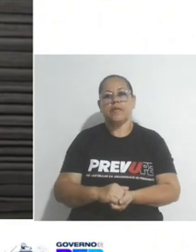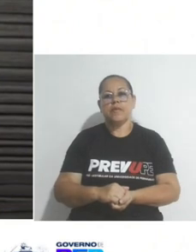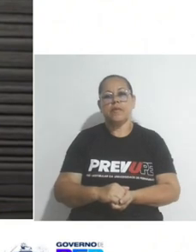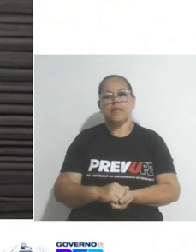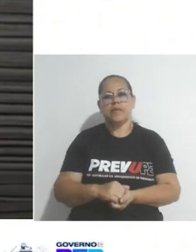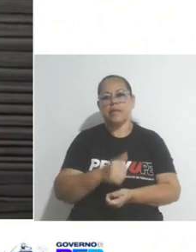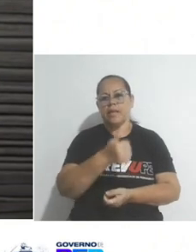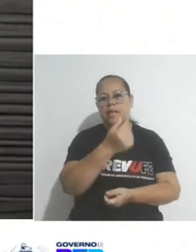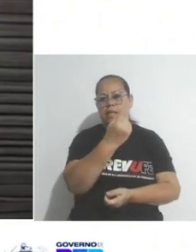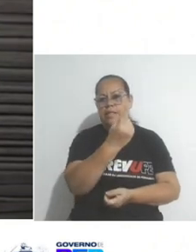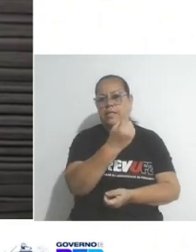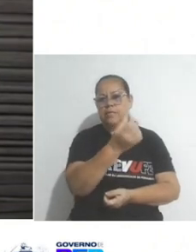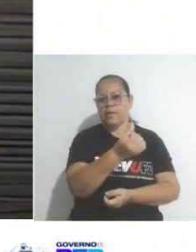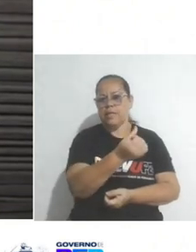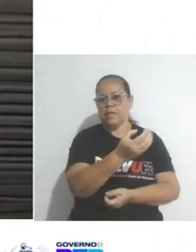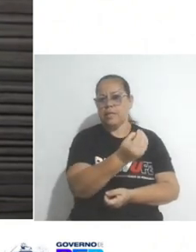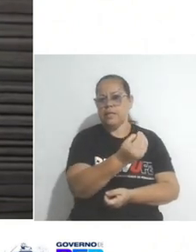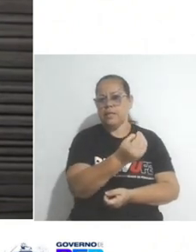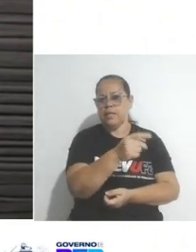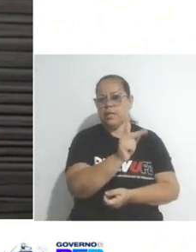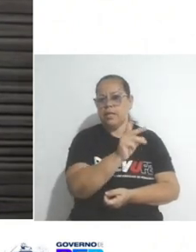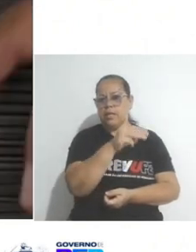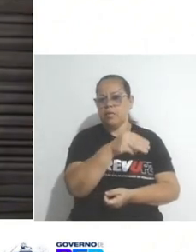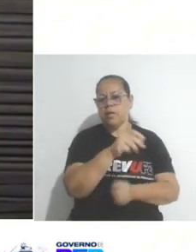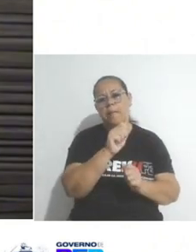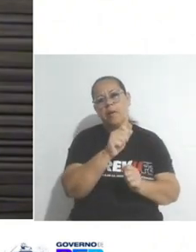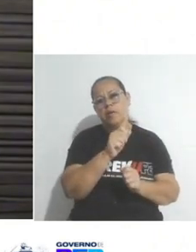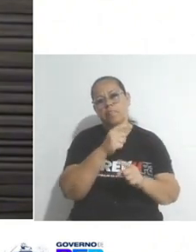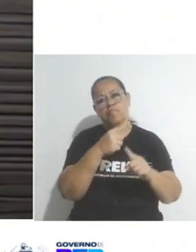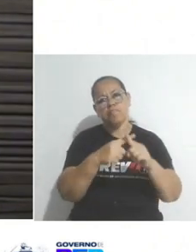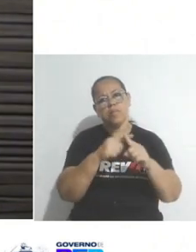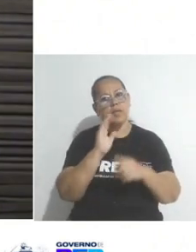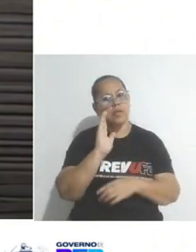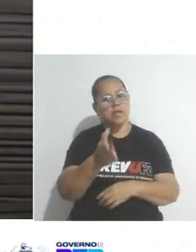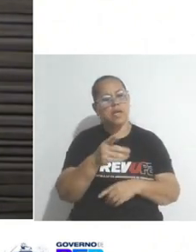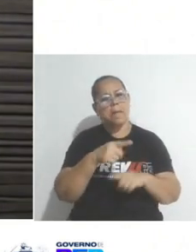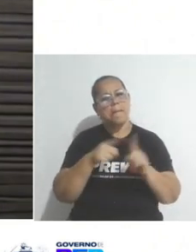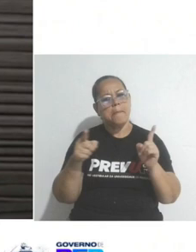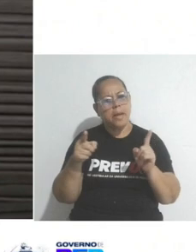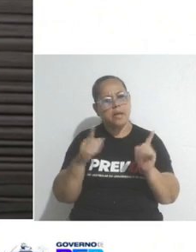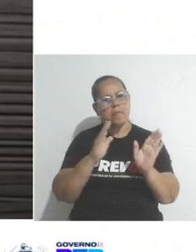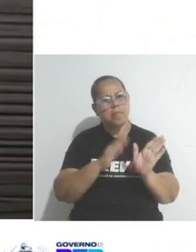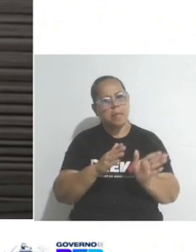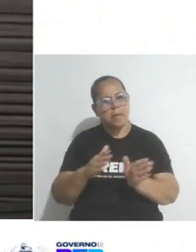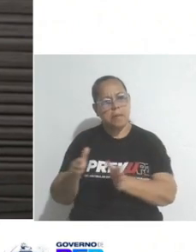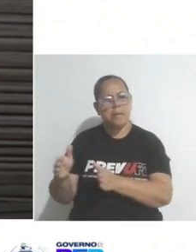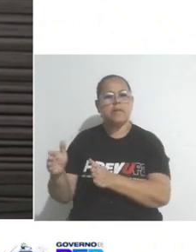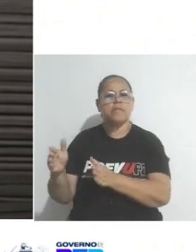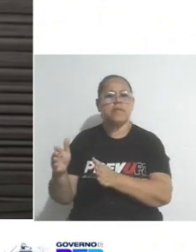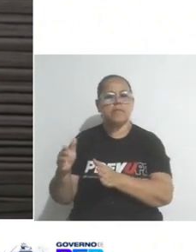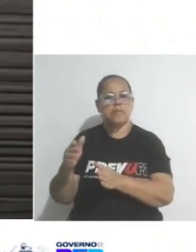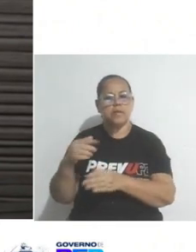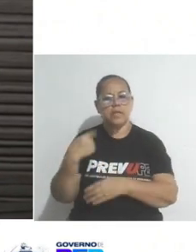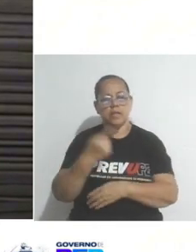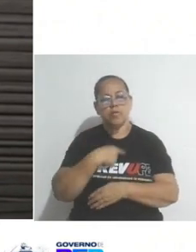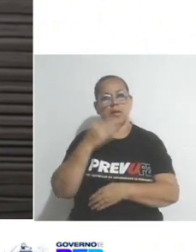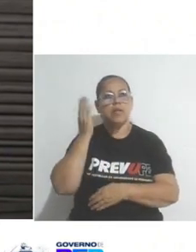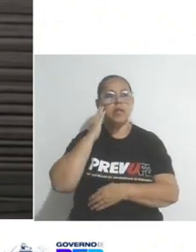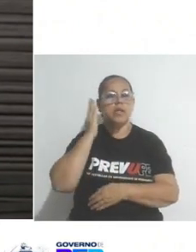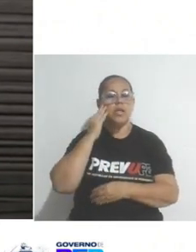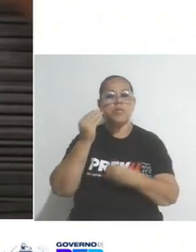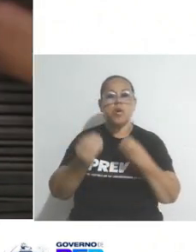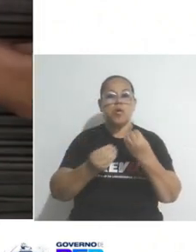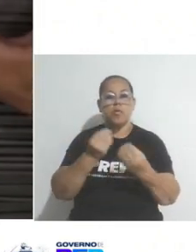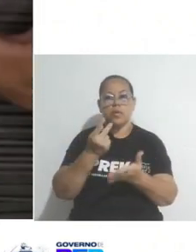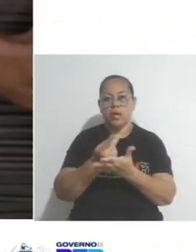sessenta quilômetros para centímetros a gente pode fazer a multiplicação direta mas a gente pode fazer isso de forma fracionada para que a gente entenda como